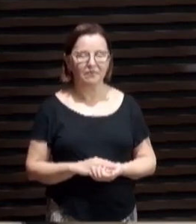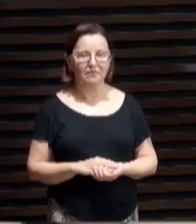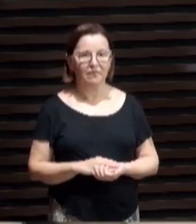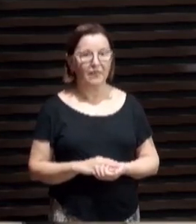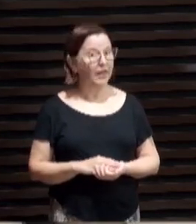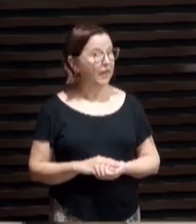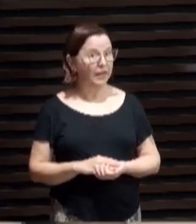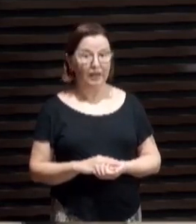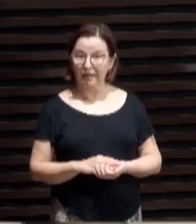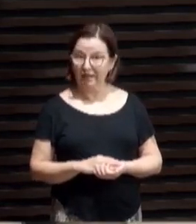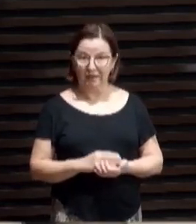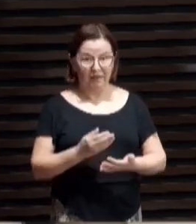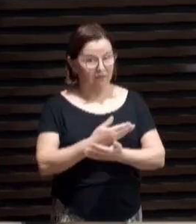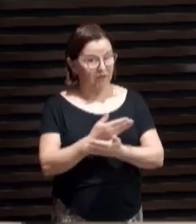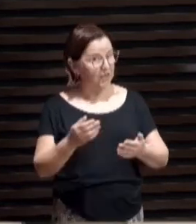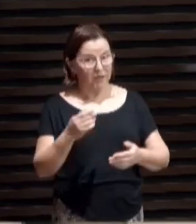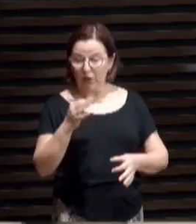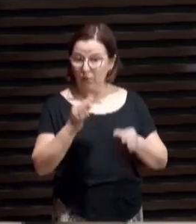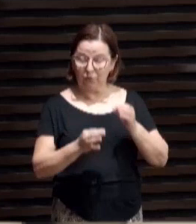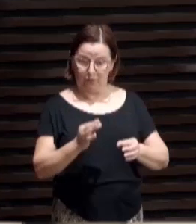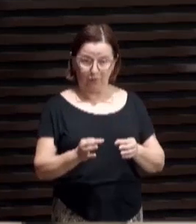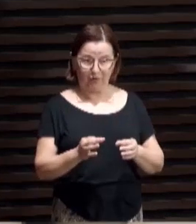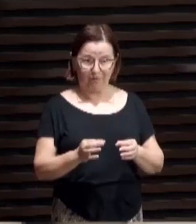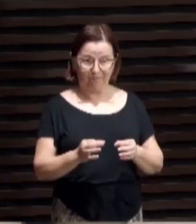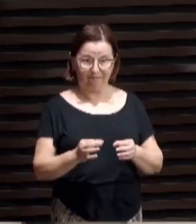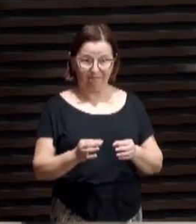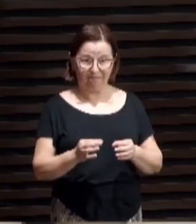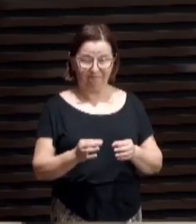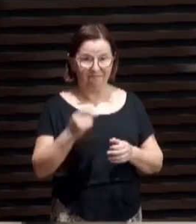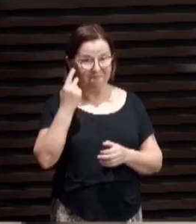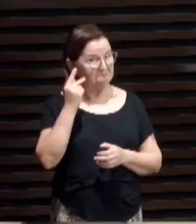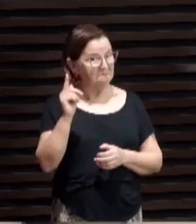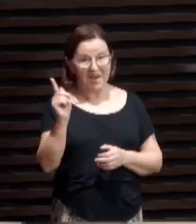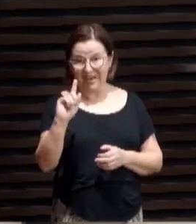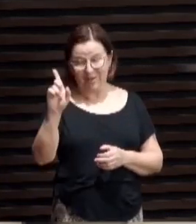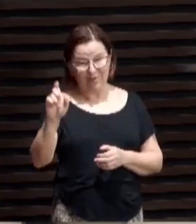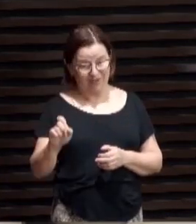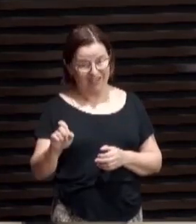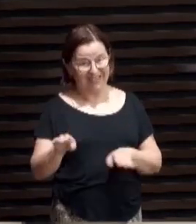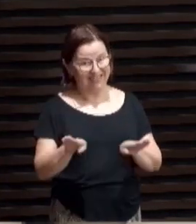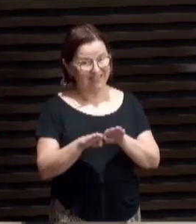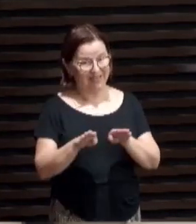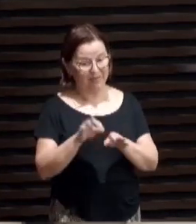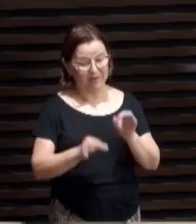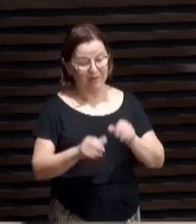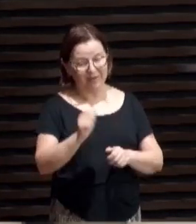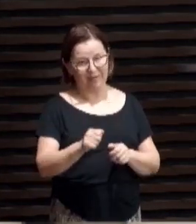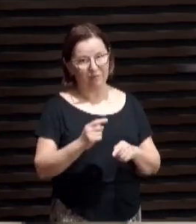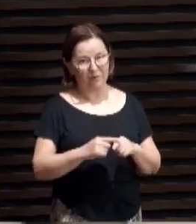julgueis para que não sejais julgados. Porque com a medida com